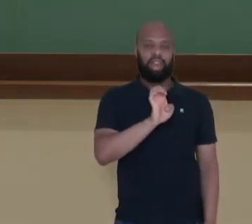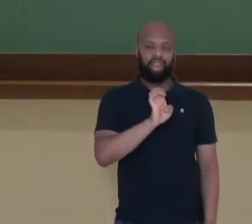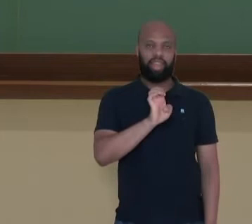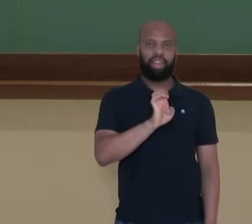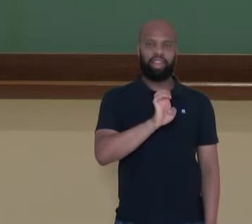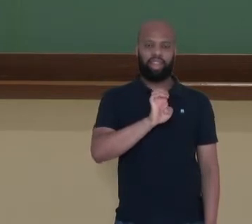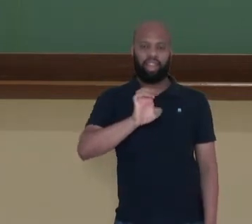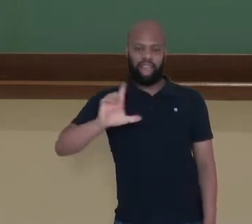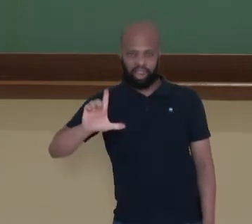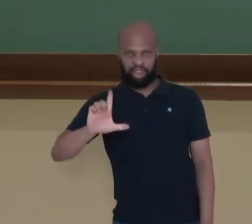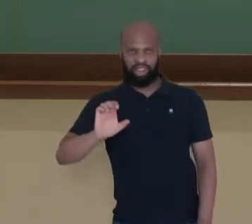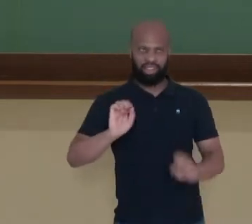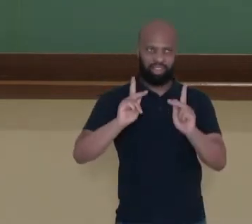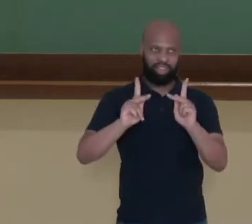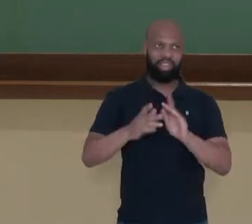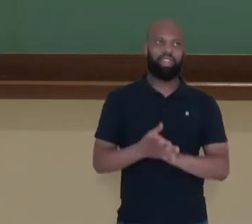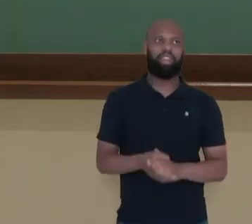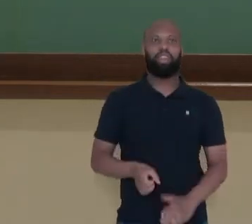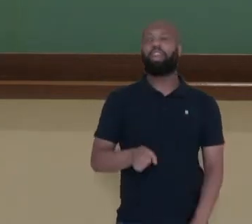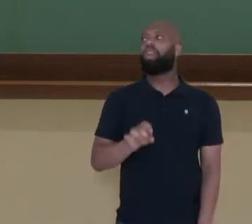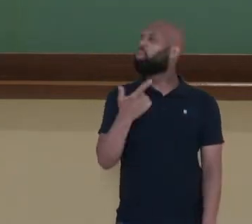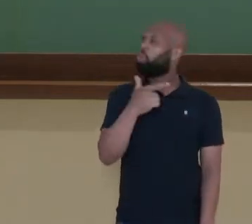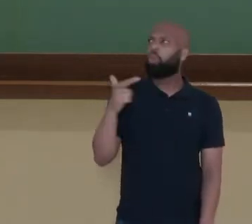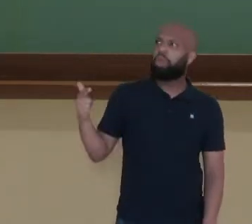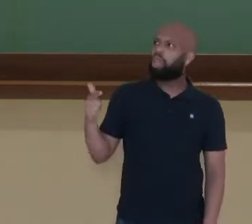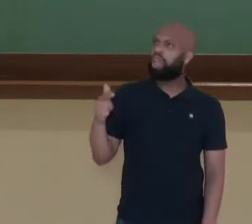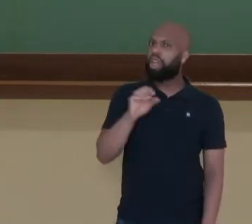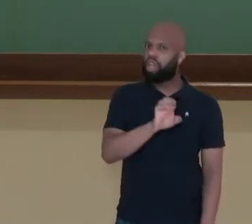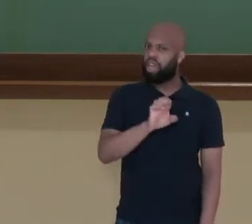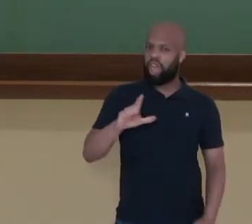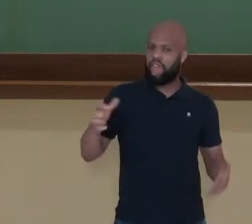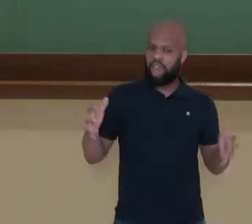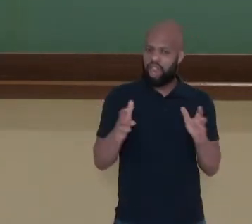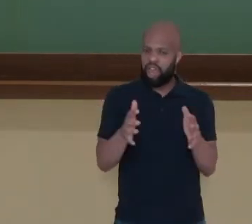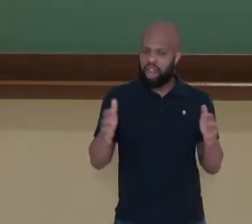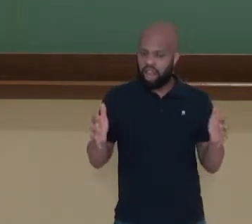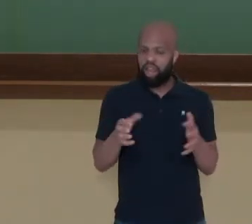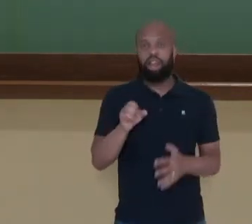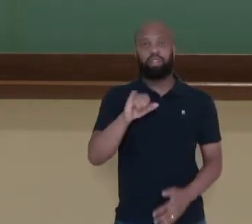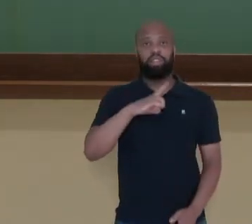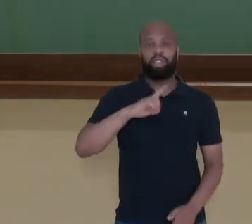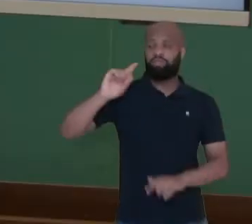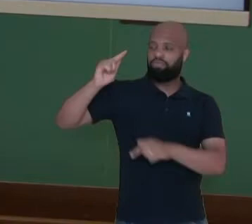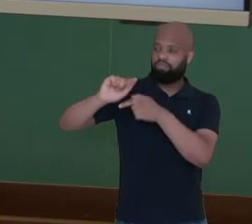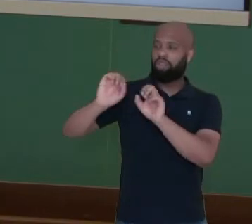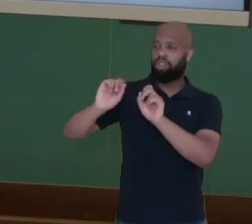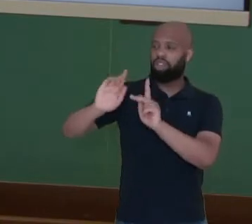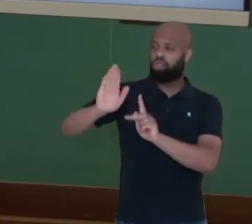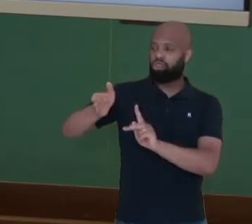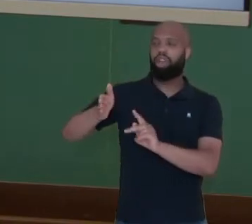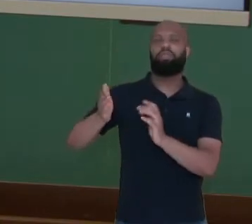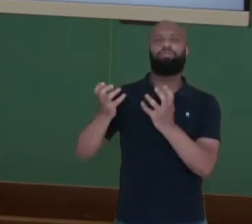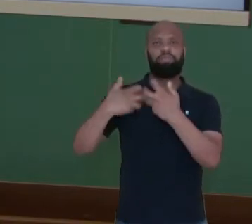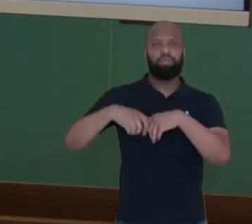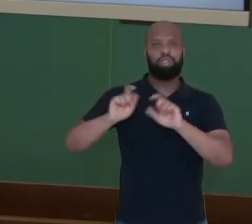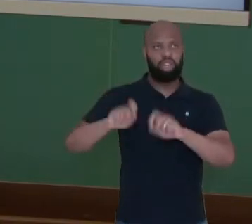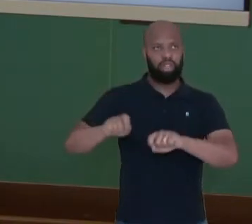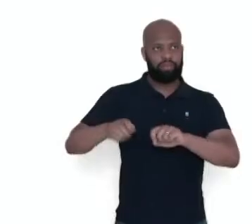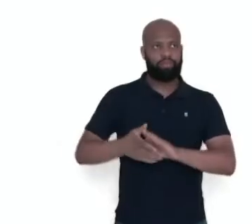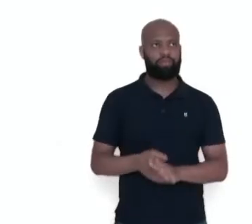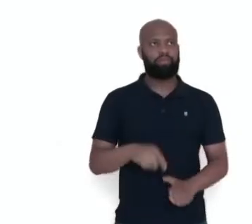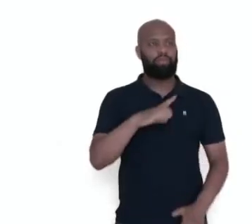tenho elástico. Tudo bem. Se tiver potencial, show de bola. Certo? Então, se você for analisar, a energia mecânica ele define da seguinte